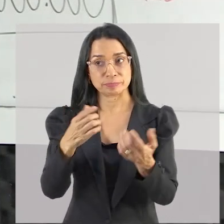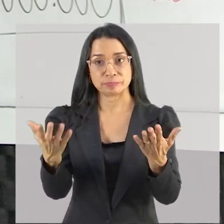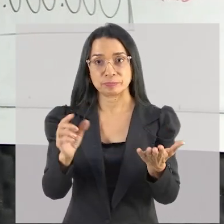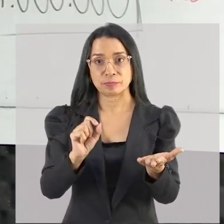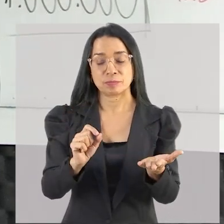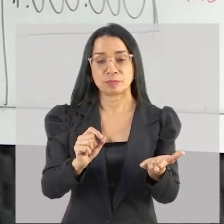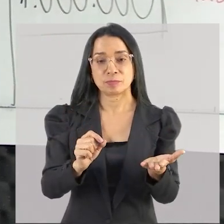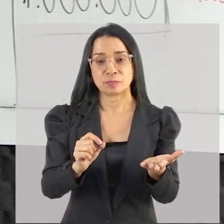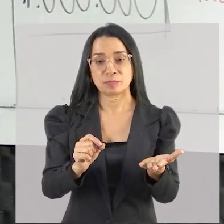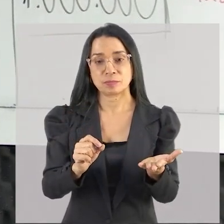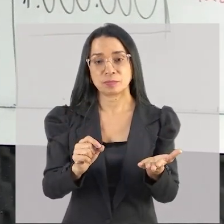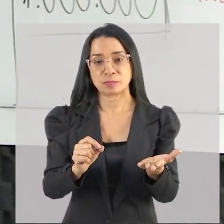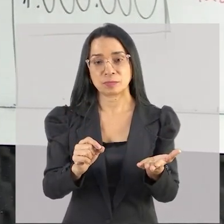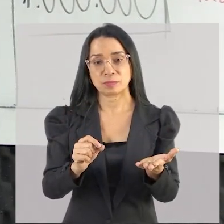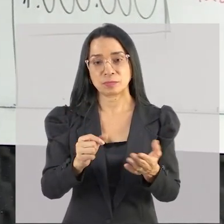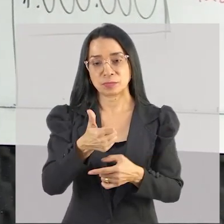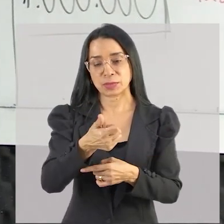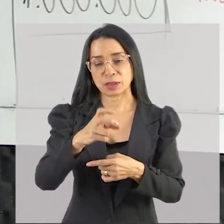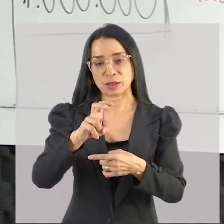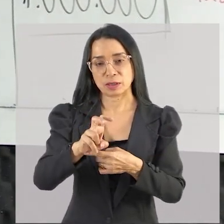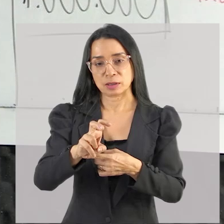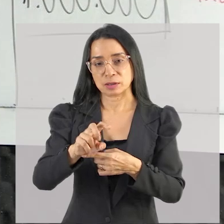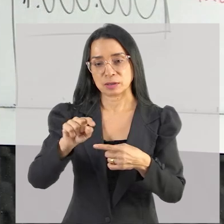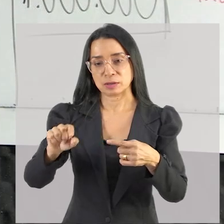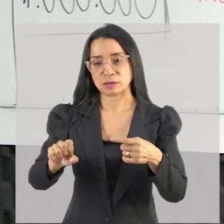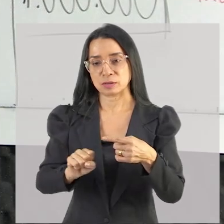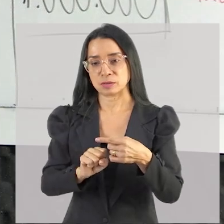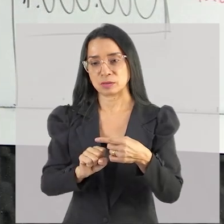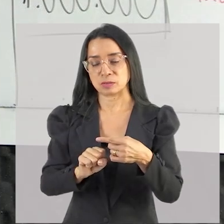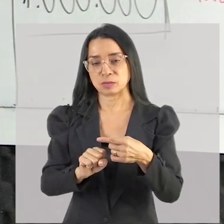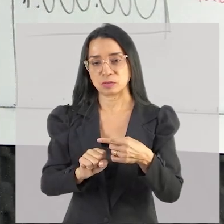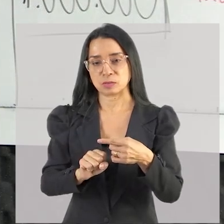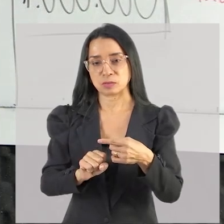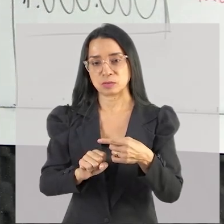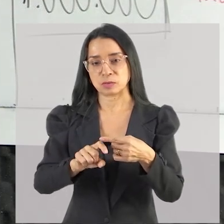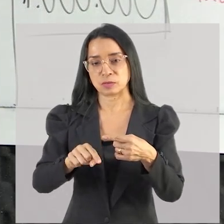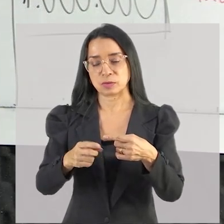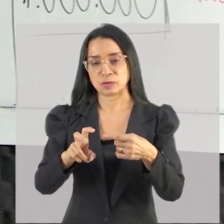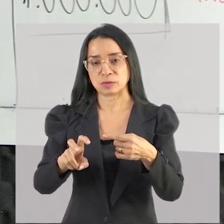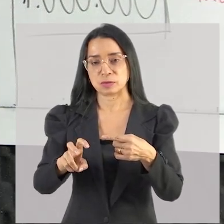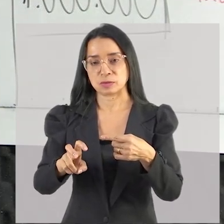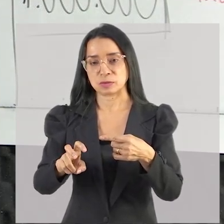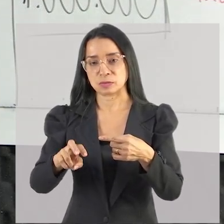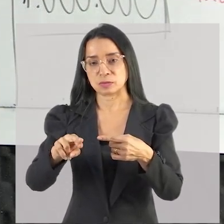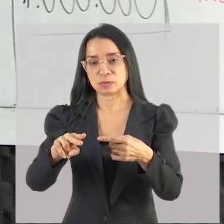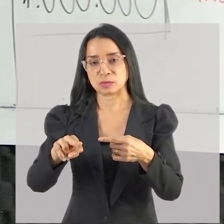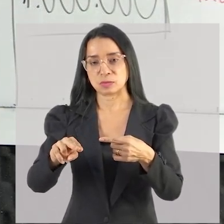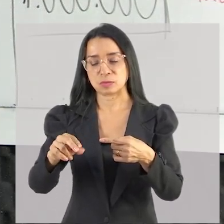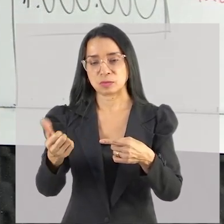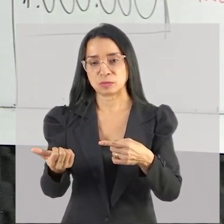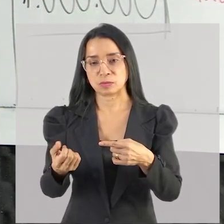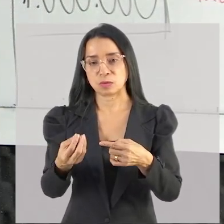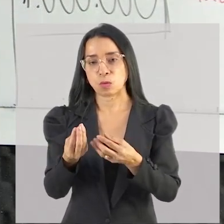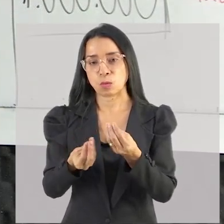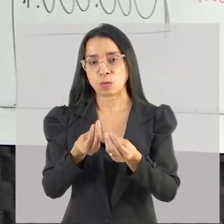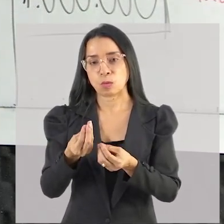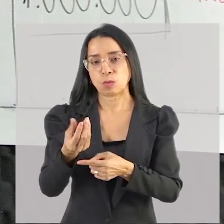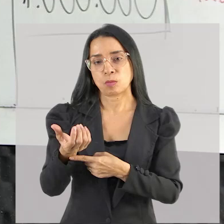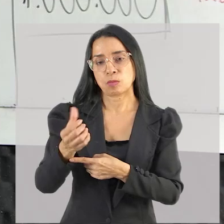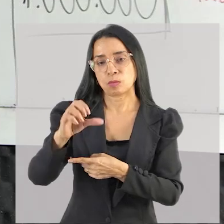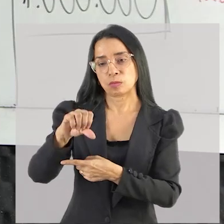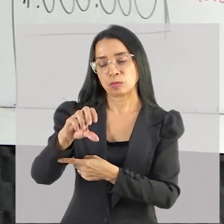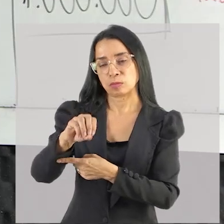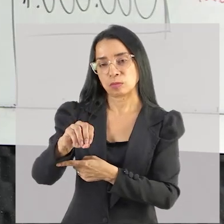ó. Eu vou dizer que 15 está para quanto? Para 8,5, assim como